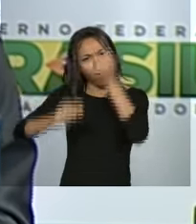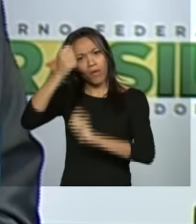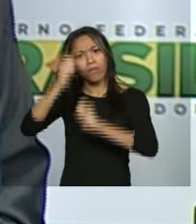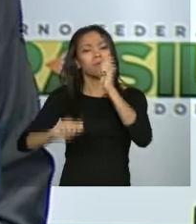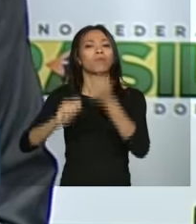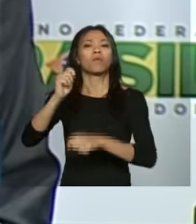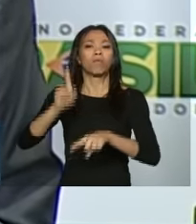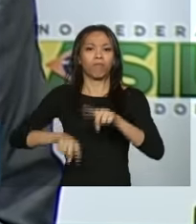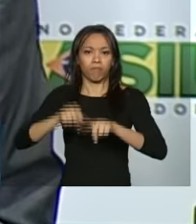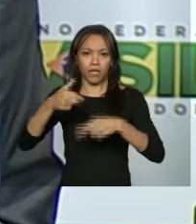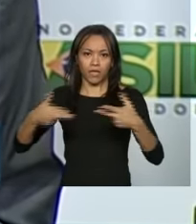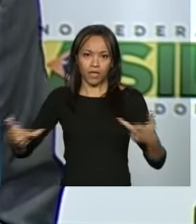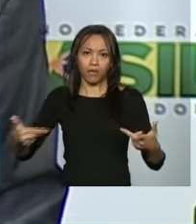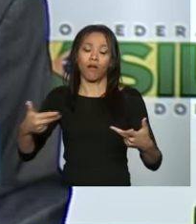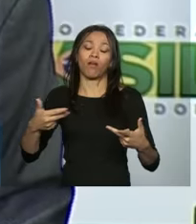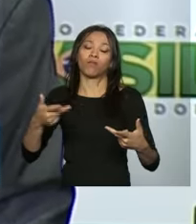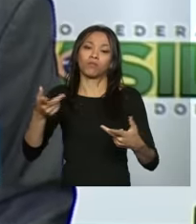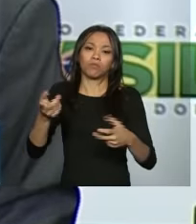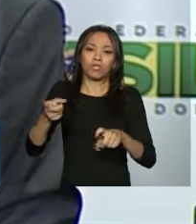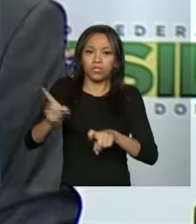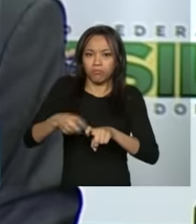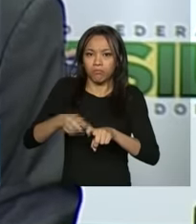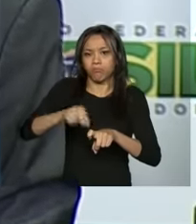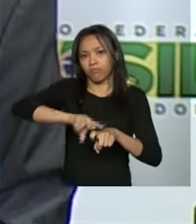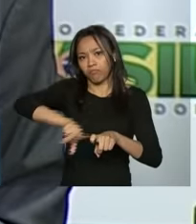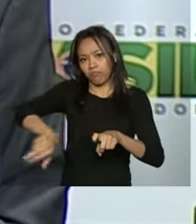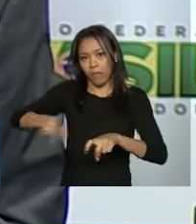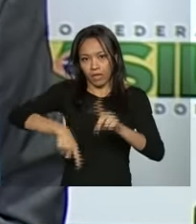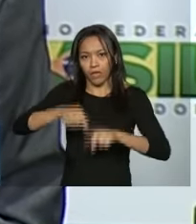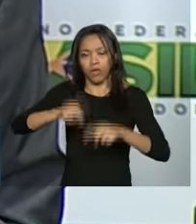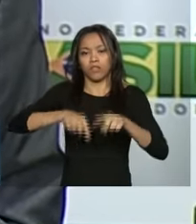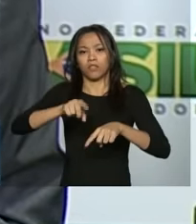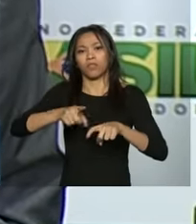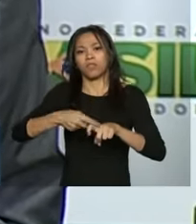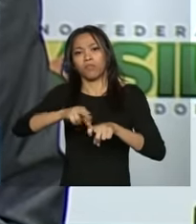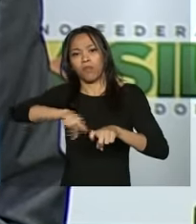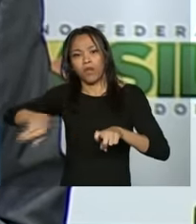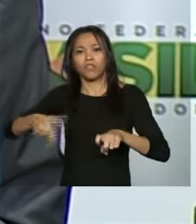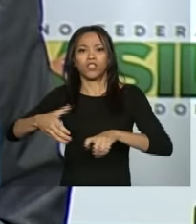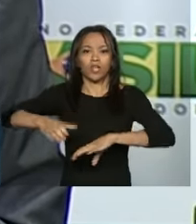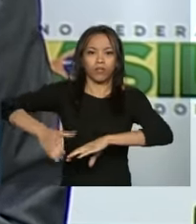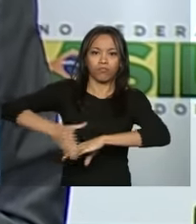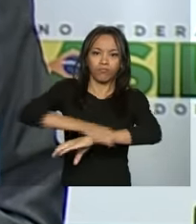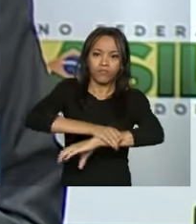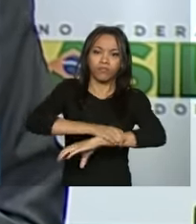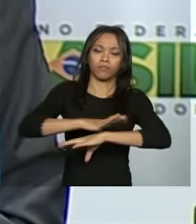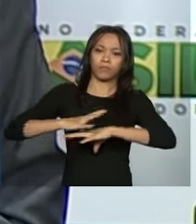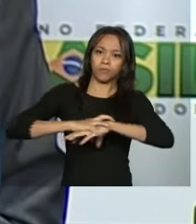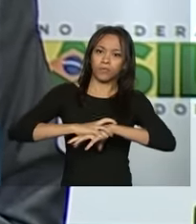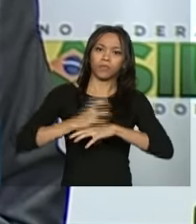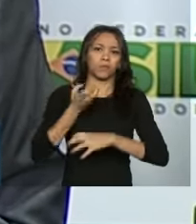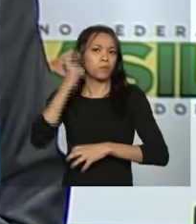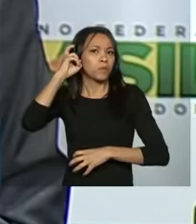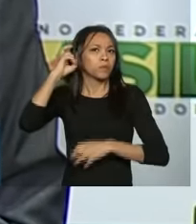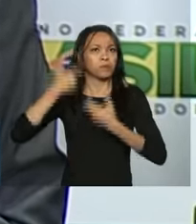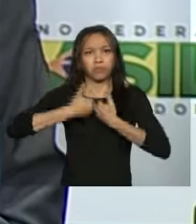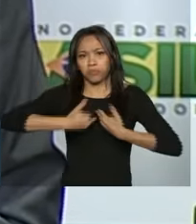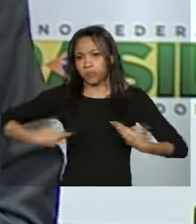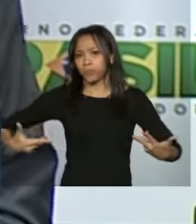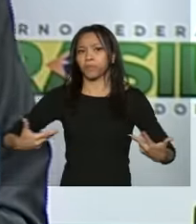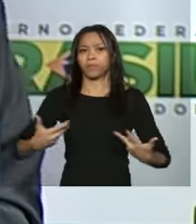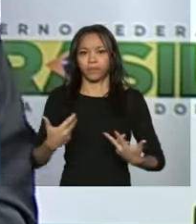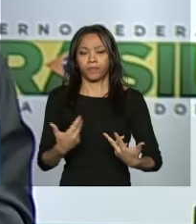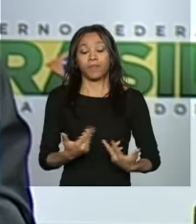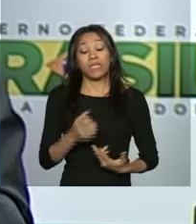de dispositivos médicos implantáveis Mas se nós não olharmos atentamente para essa questão dos